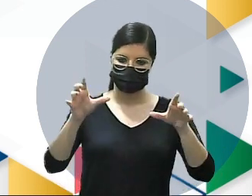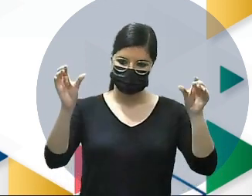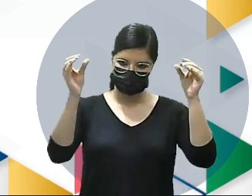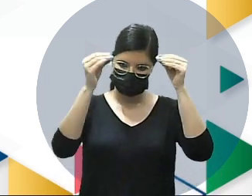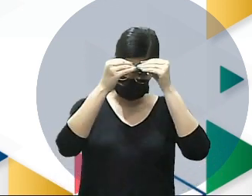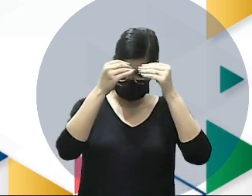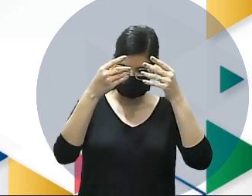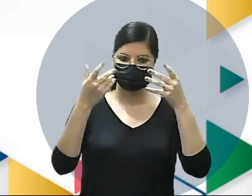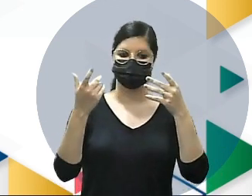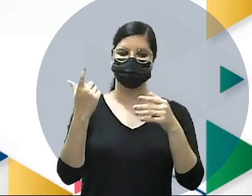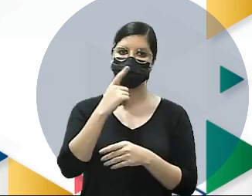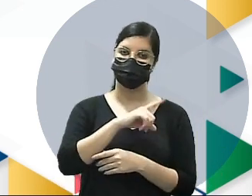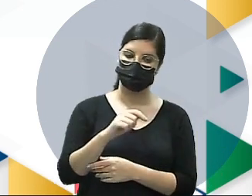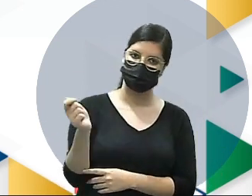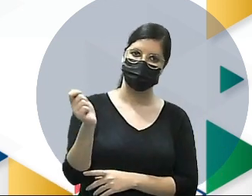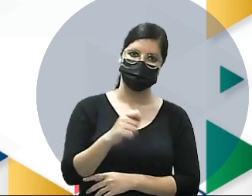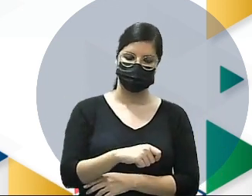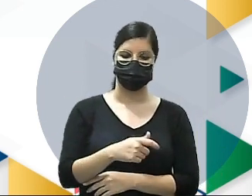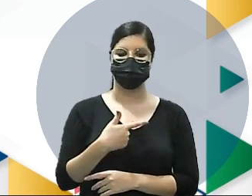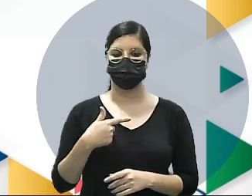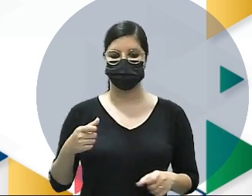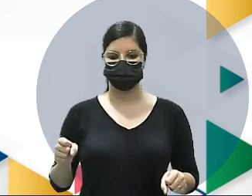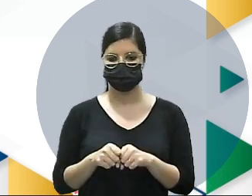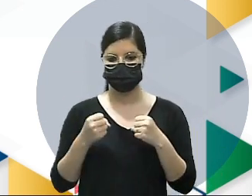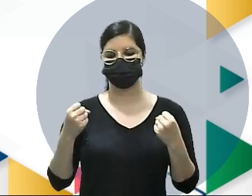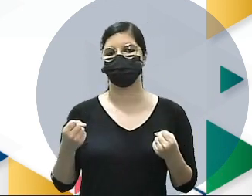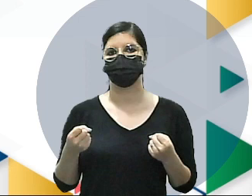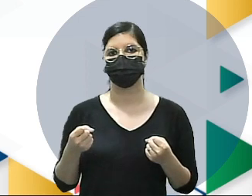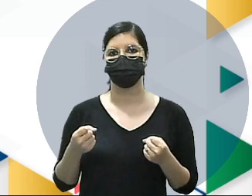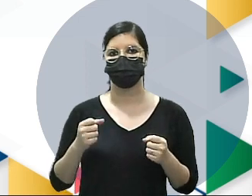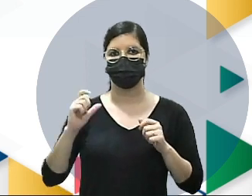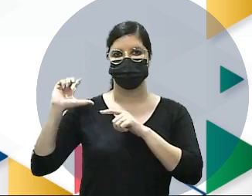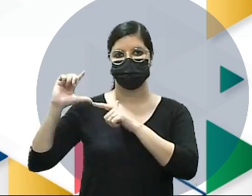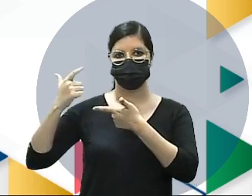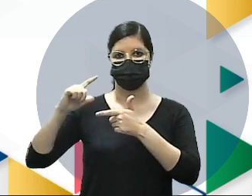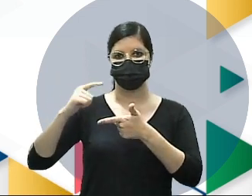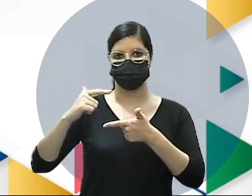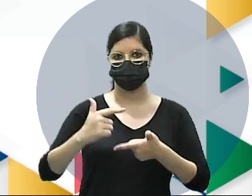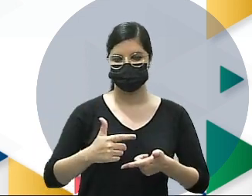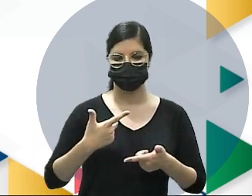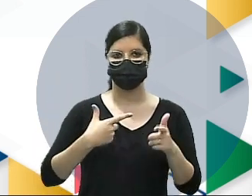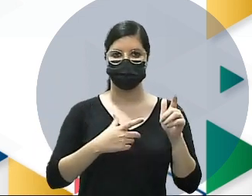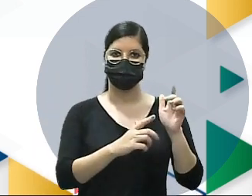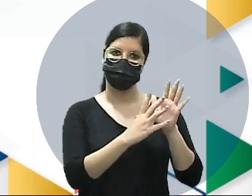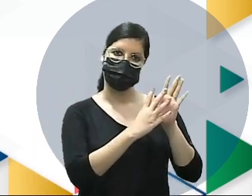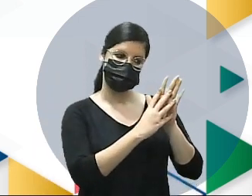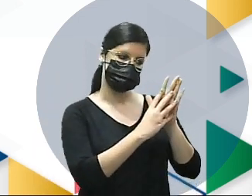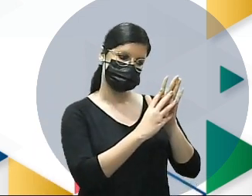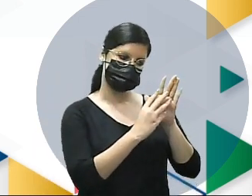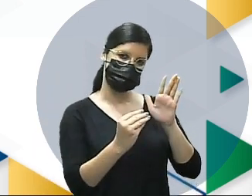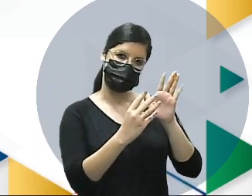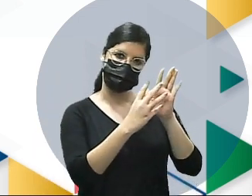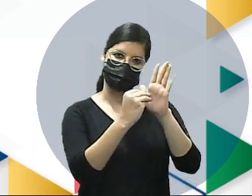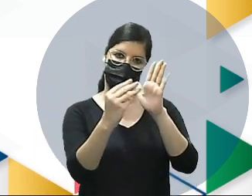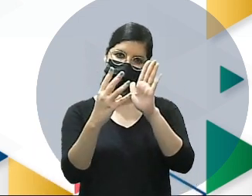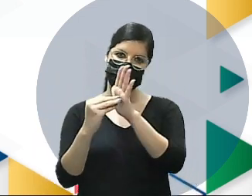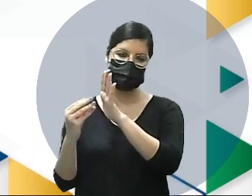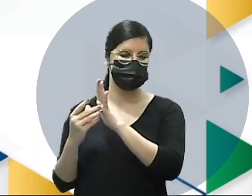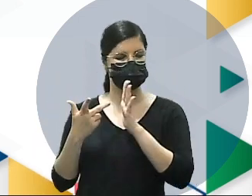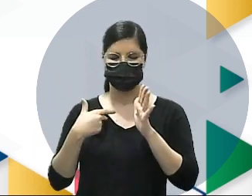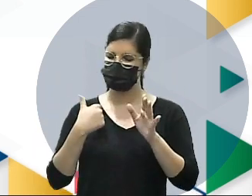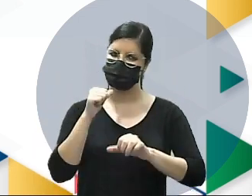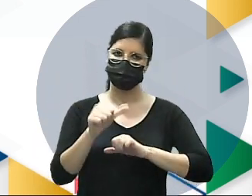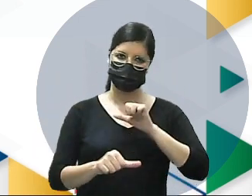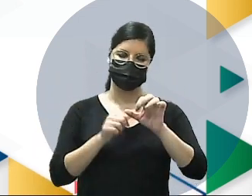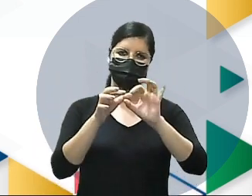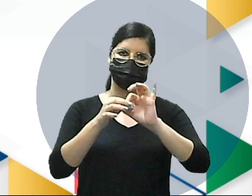dança contemporânea já precisou ela vir romper com o tradicional vamos ver com aquele modelo padrão engessado né para isso